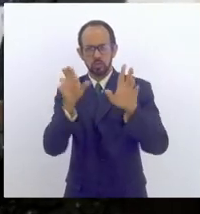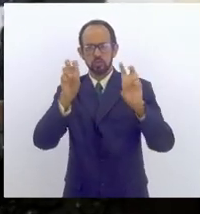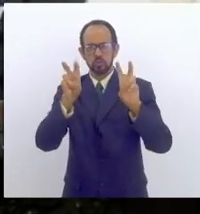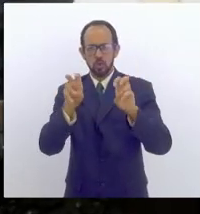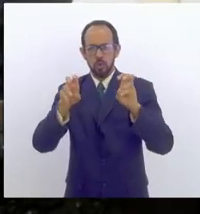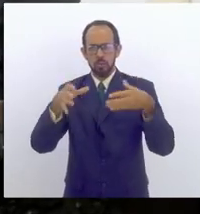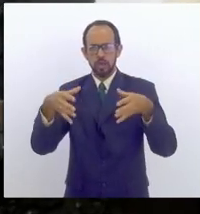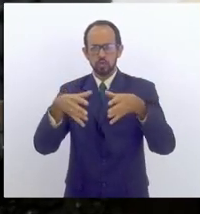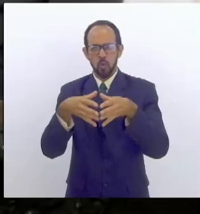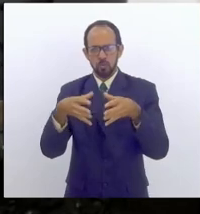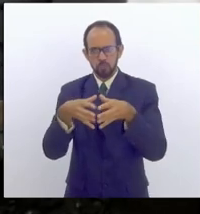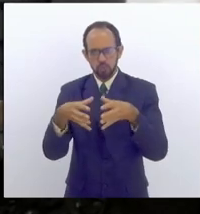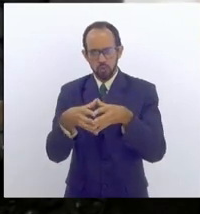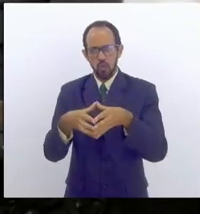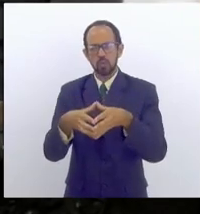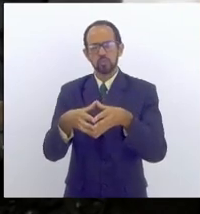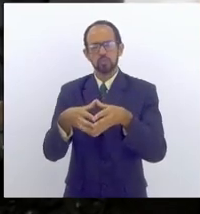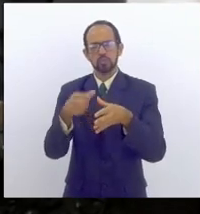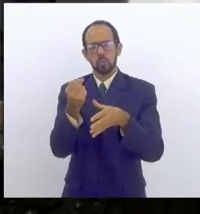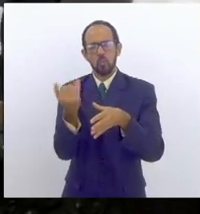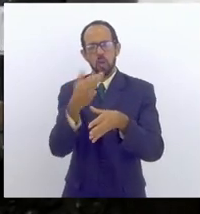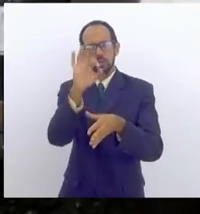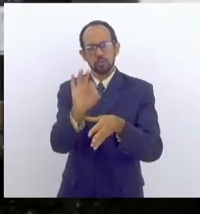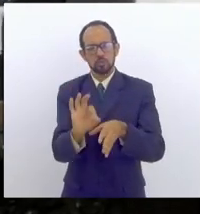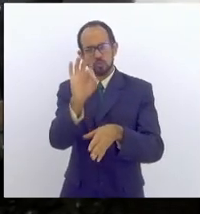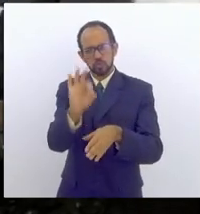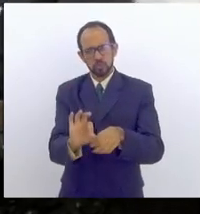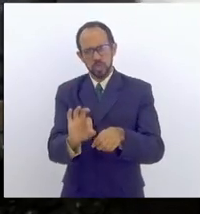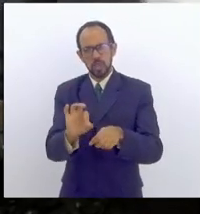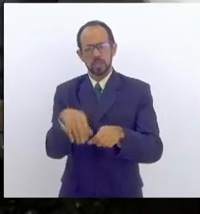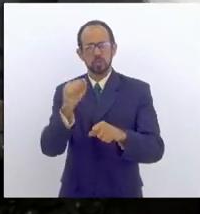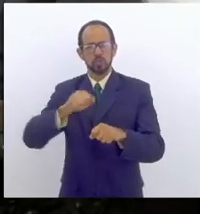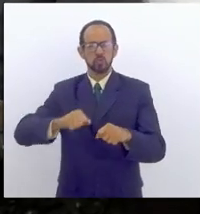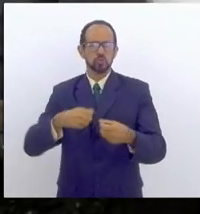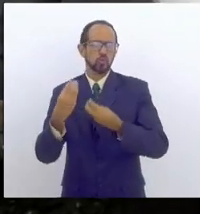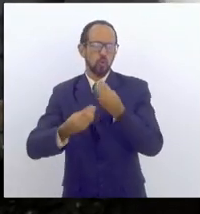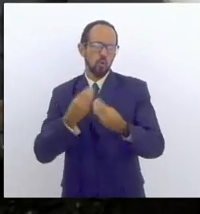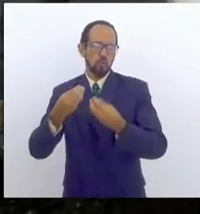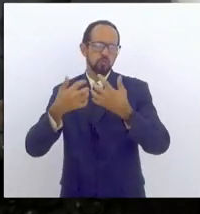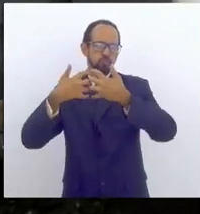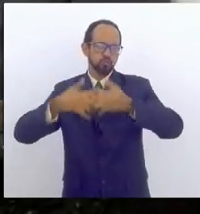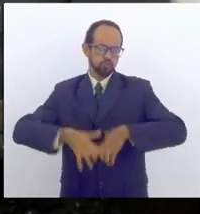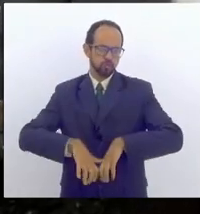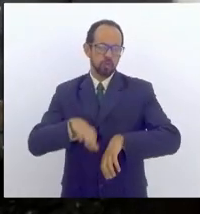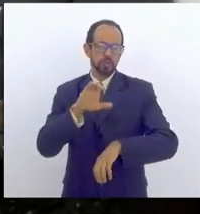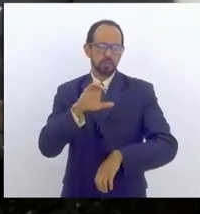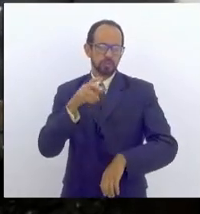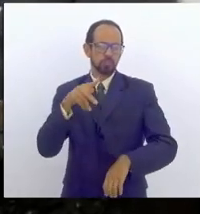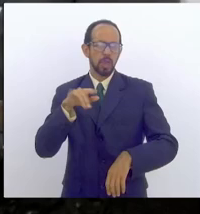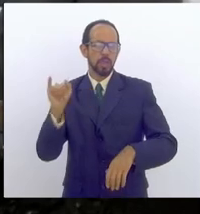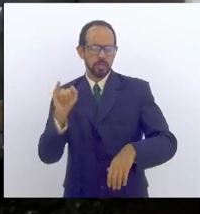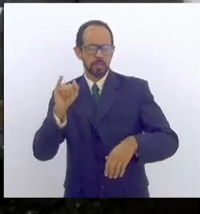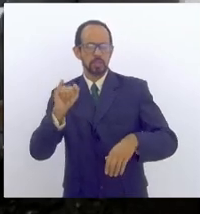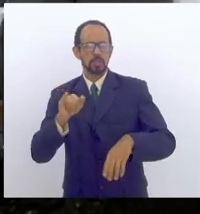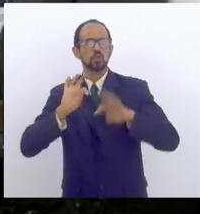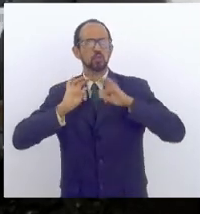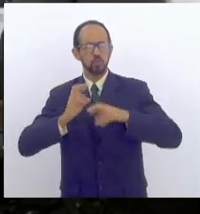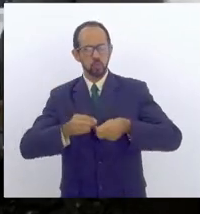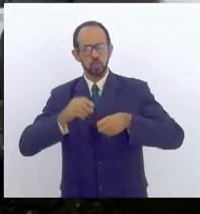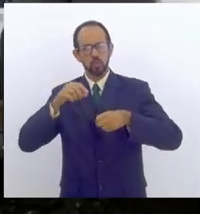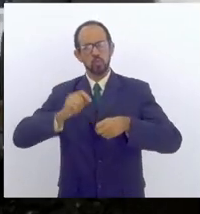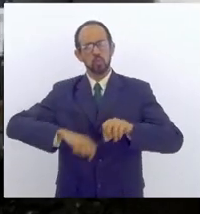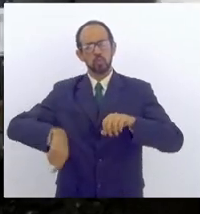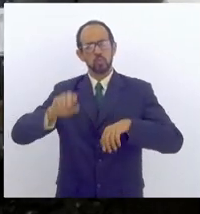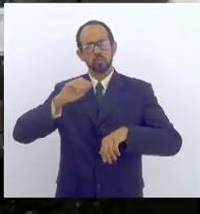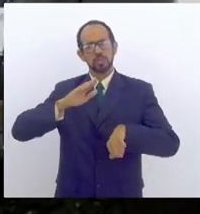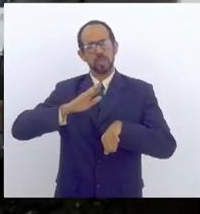comissões, da proporcionalidade, dos procedimentos, das CPIs. Em suma, tudo isso os antigos